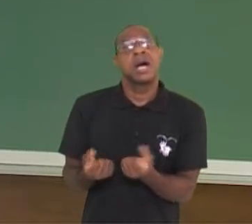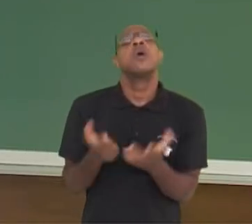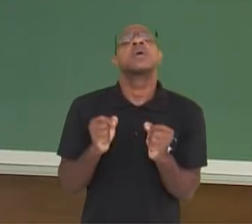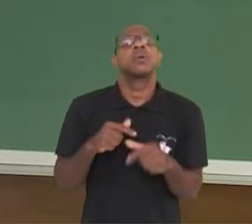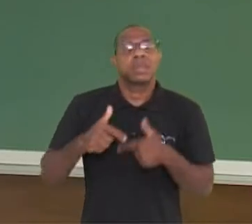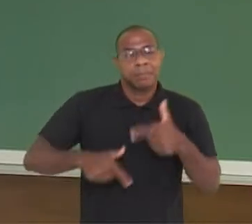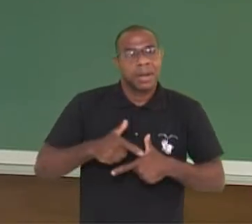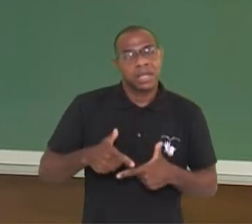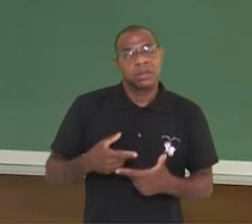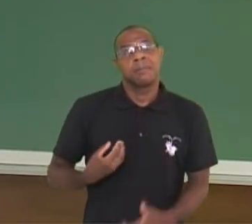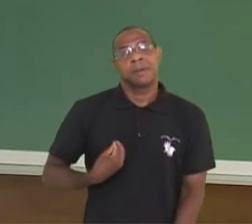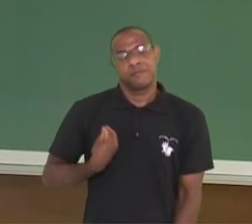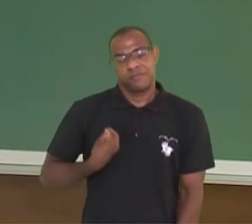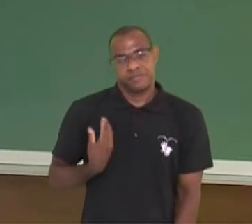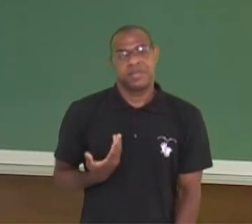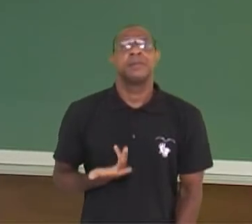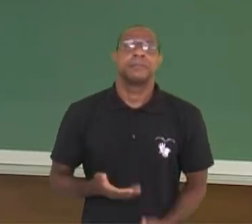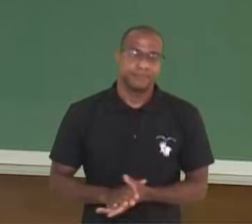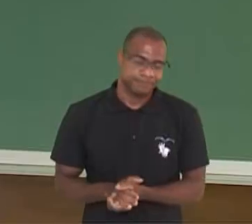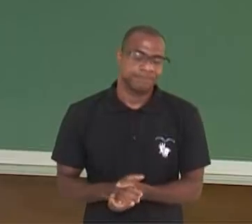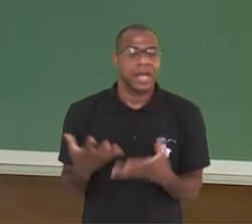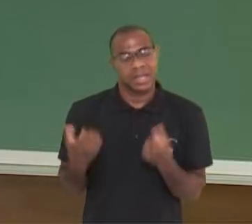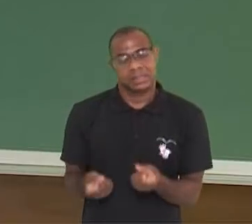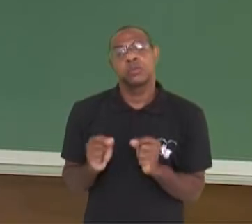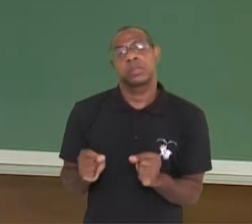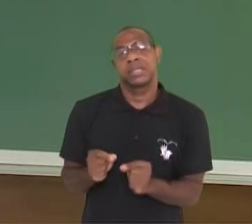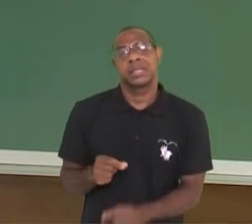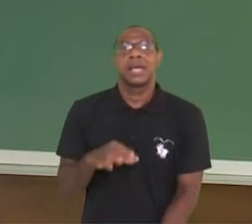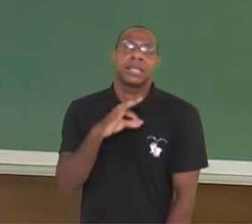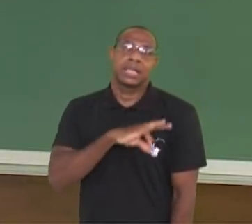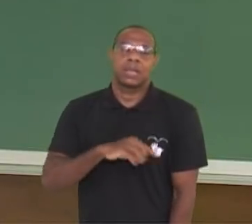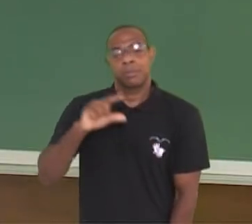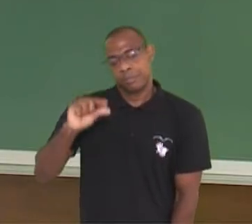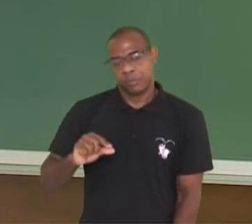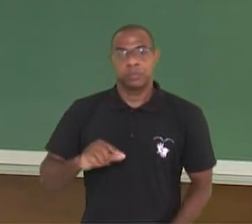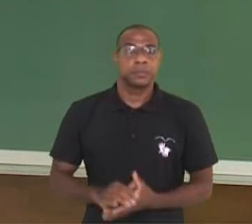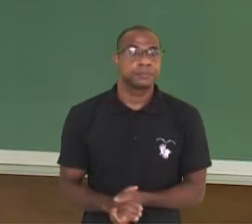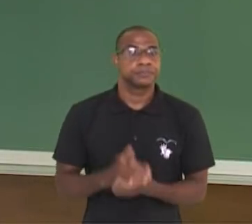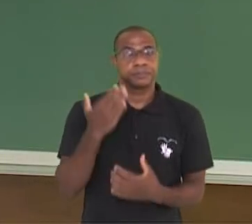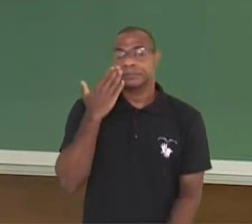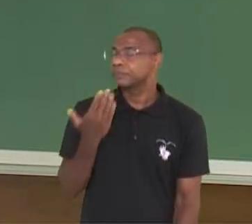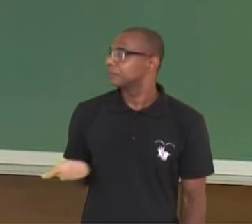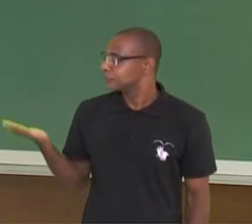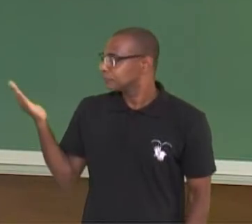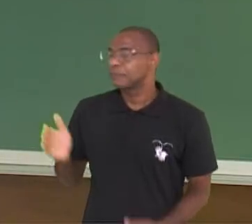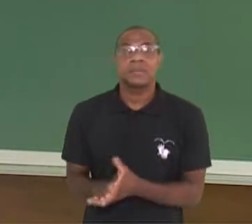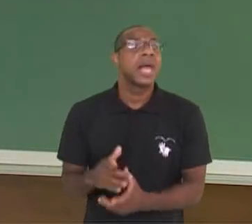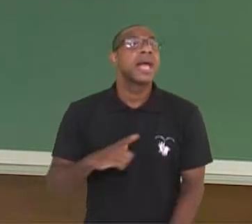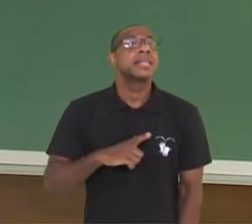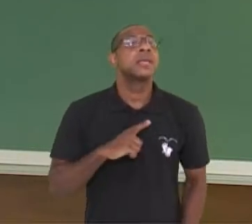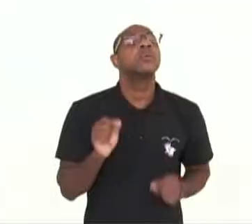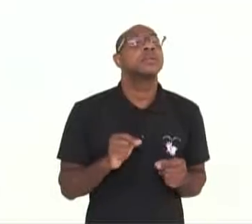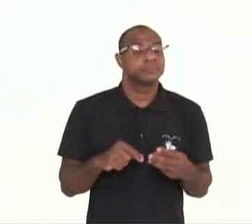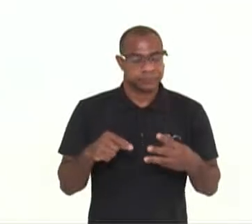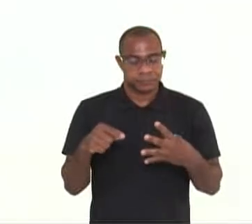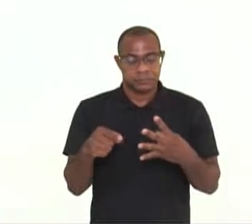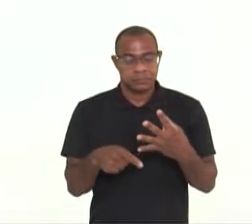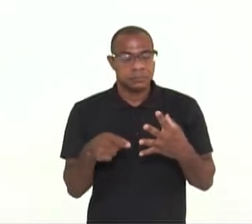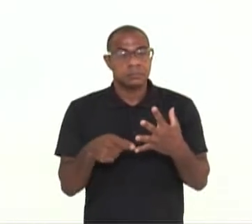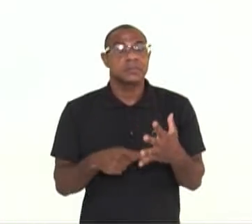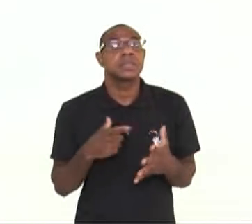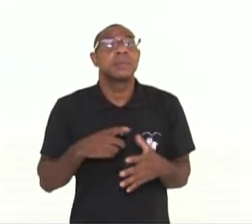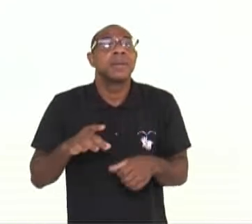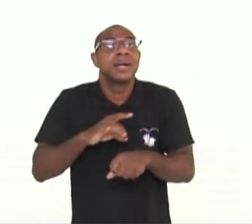sobreviver, então aceitando valores menores, receber valores menores. E ainda nós temos mais dois fatores, muitas minas